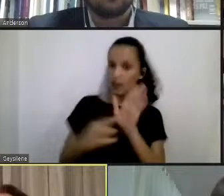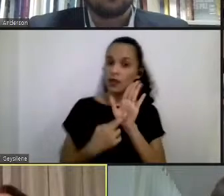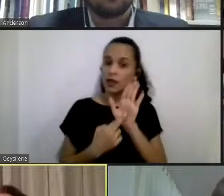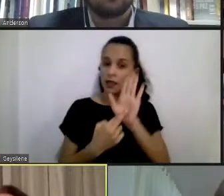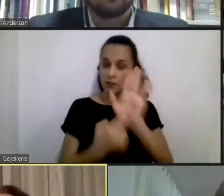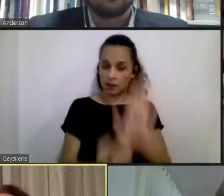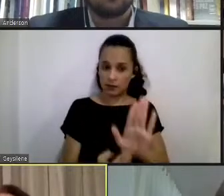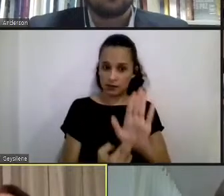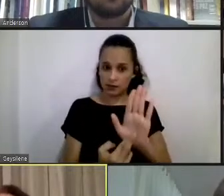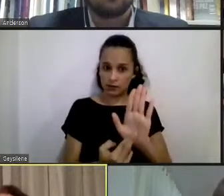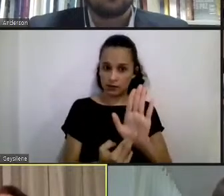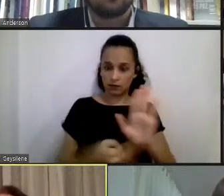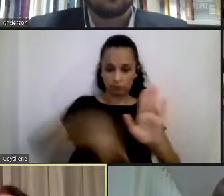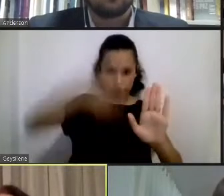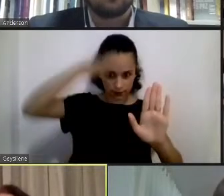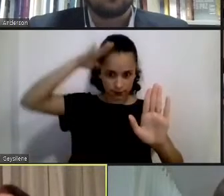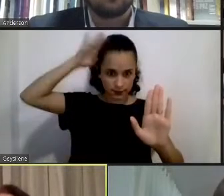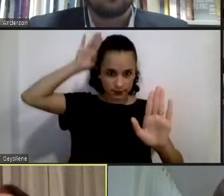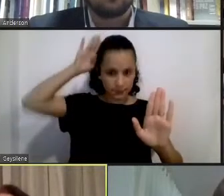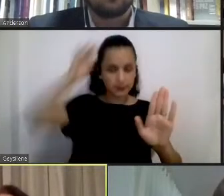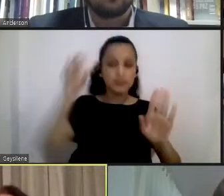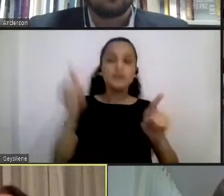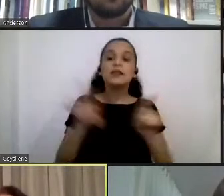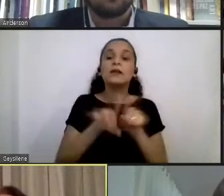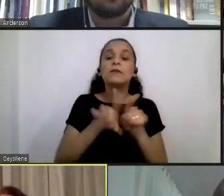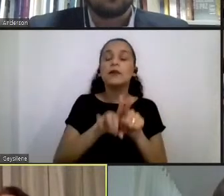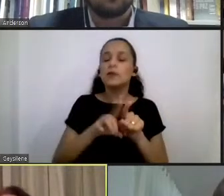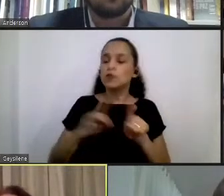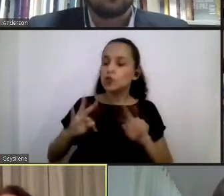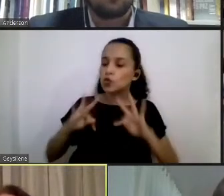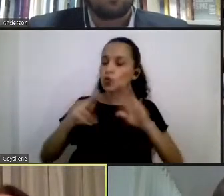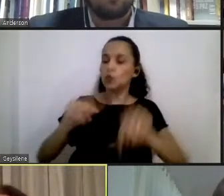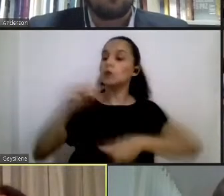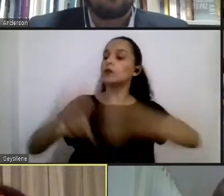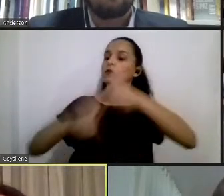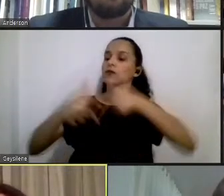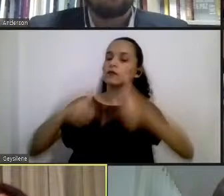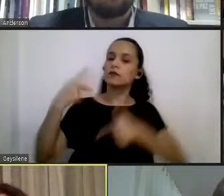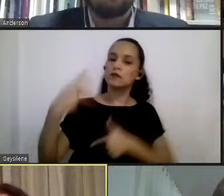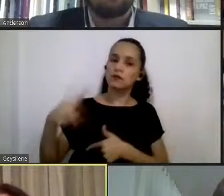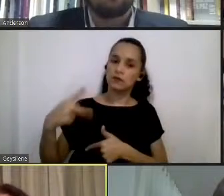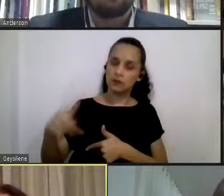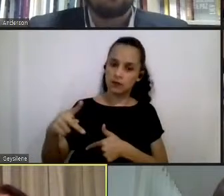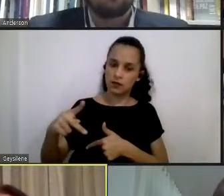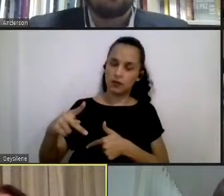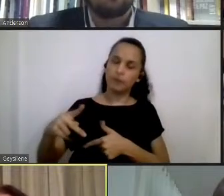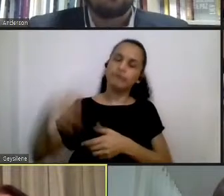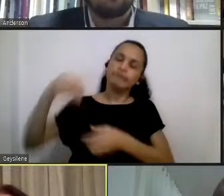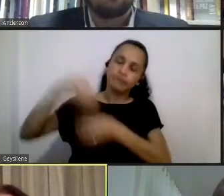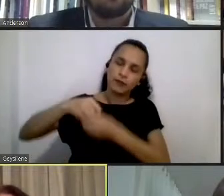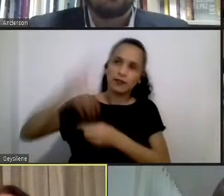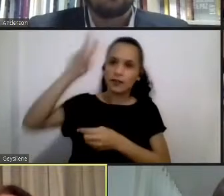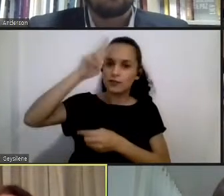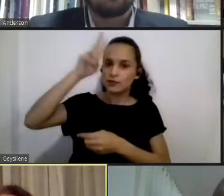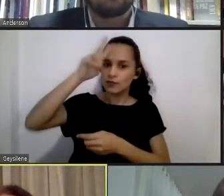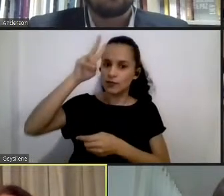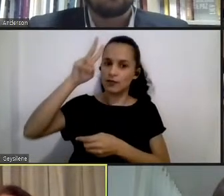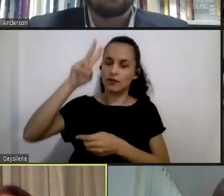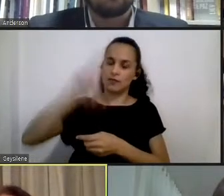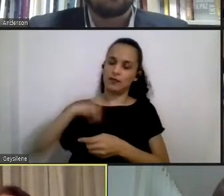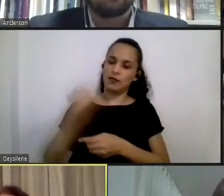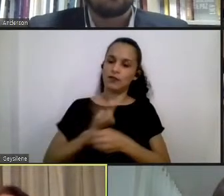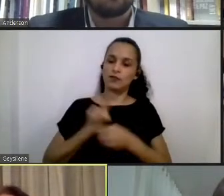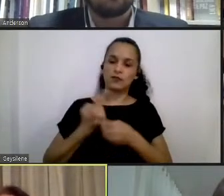intelectuais, mas também por toda a sua atuação na história da nossa